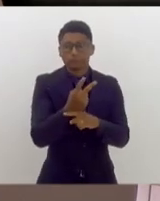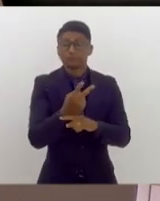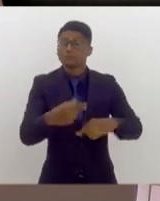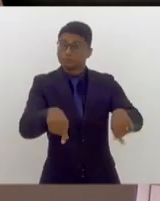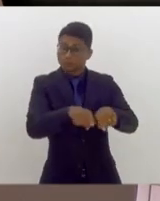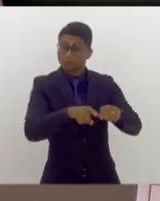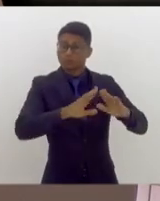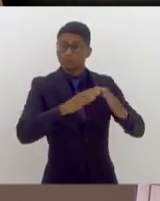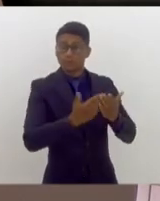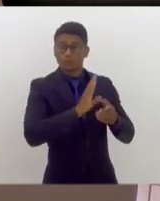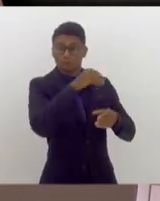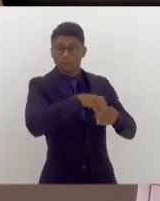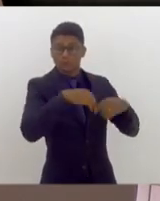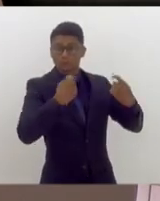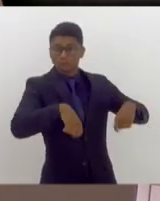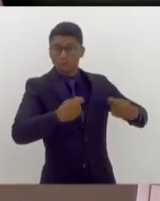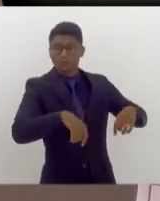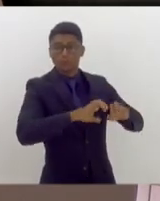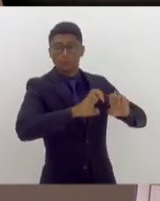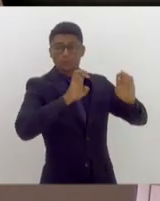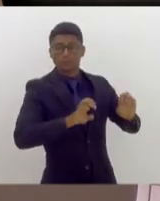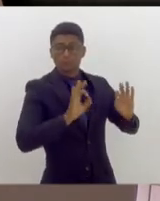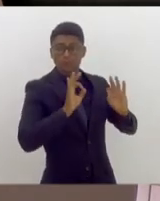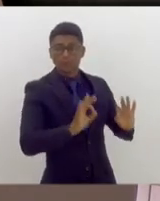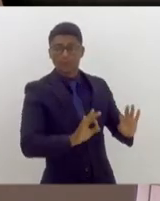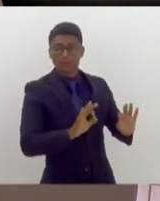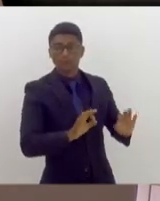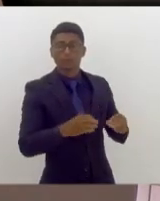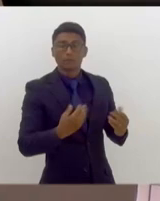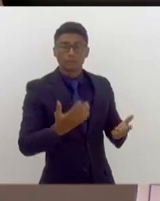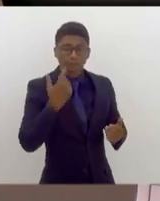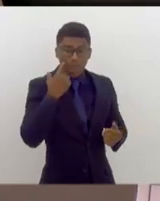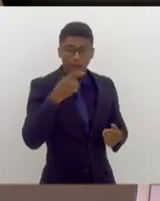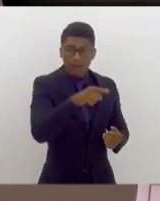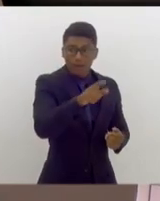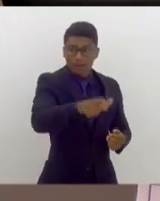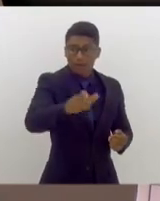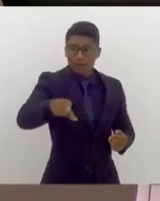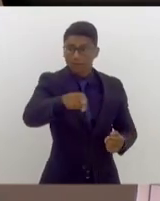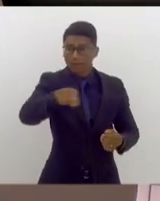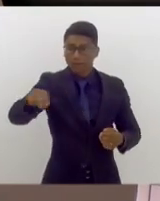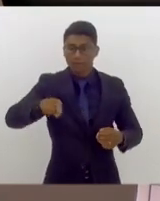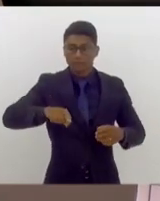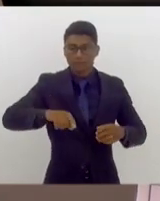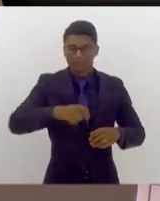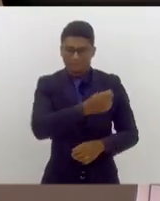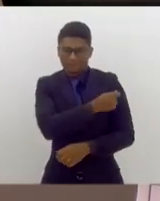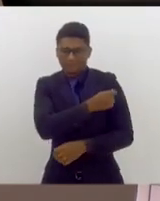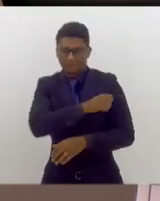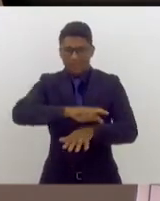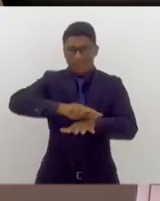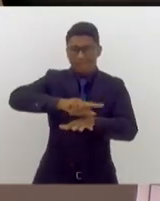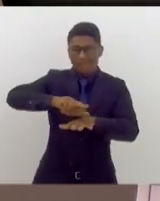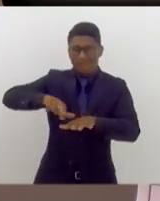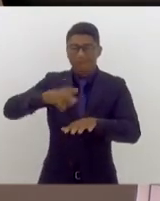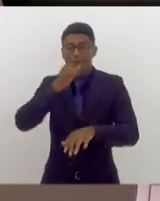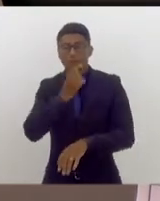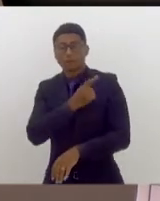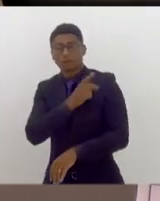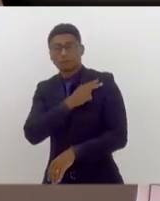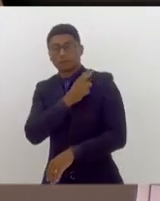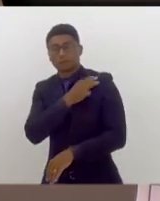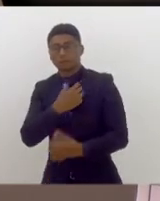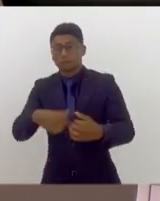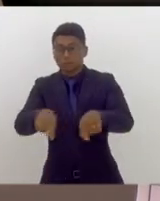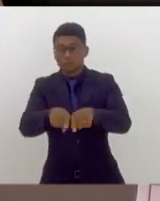tenha ofertas variadas suficientemente para atender a diversidade dos sujeitos da educação, seja do ensino médio regular, seja da educação